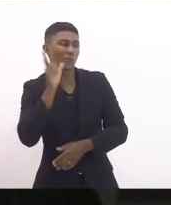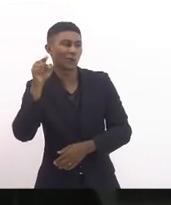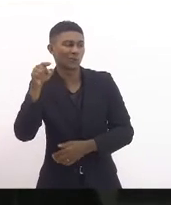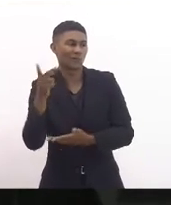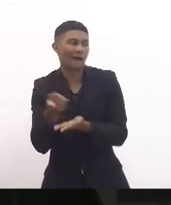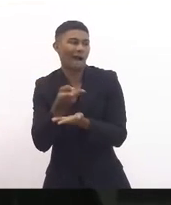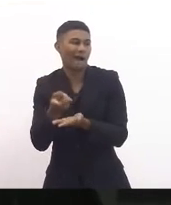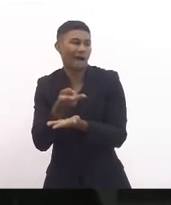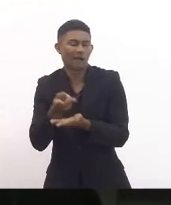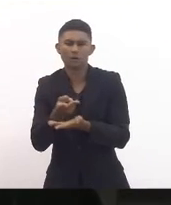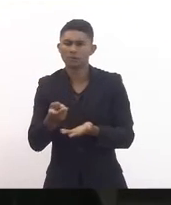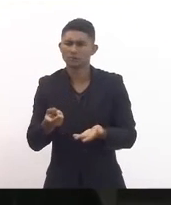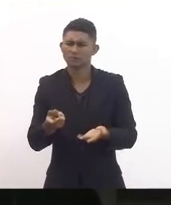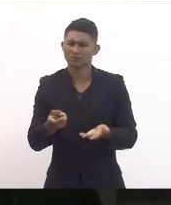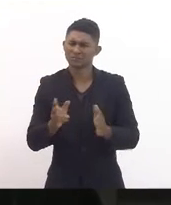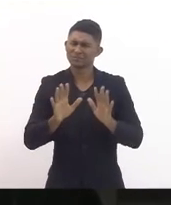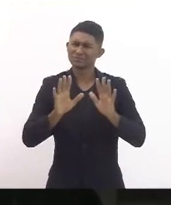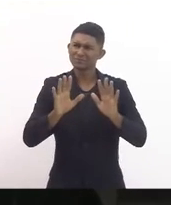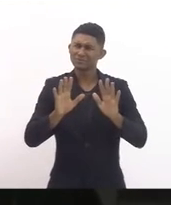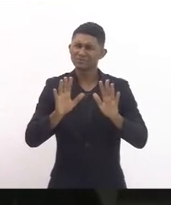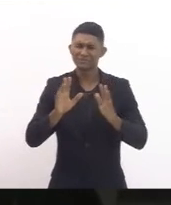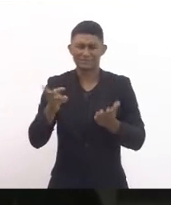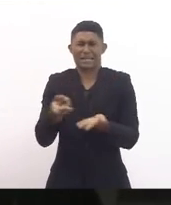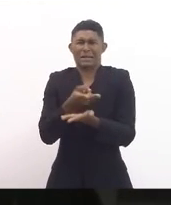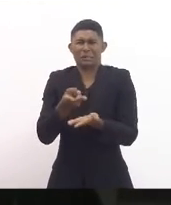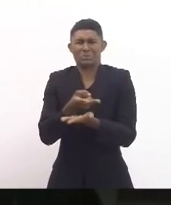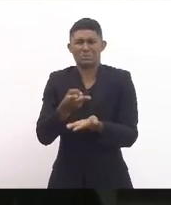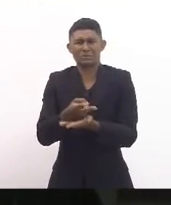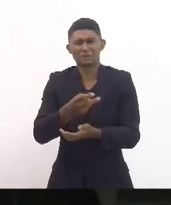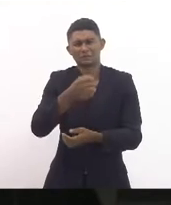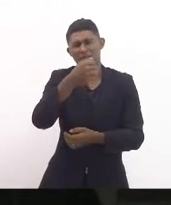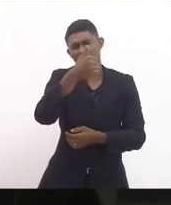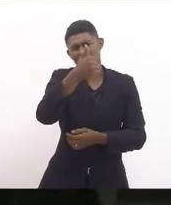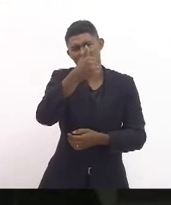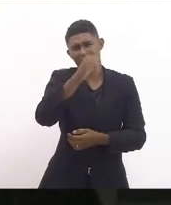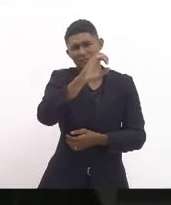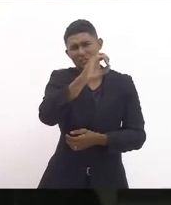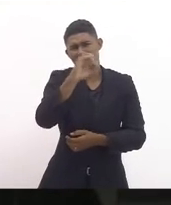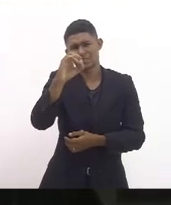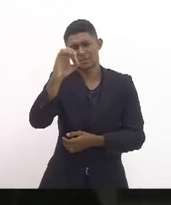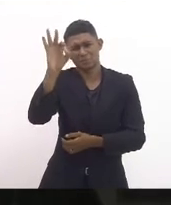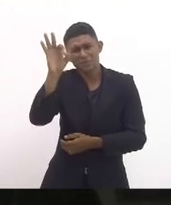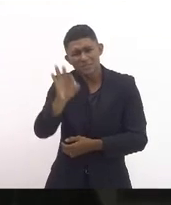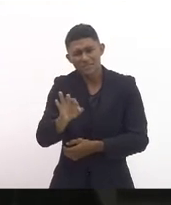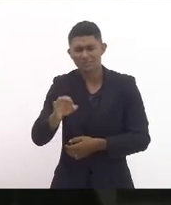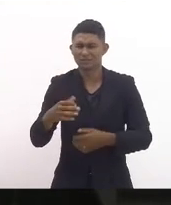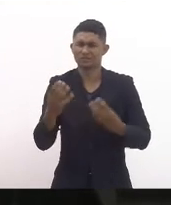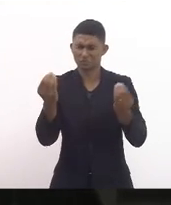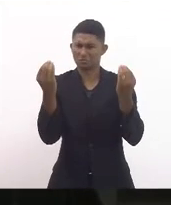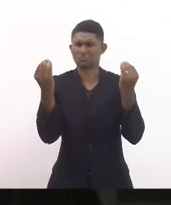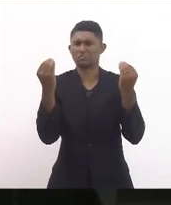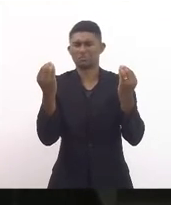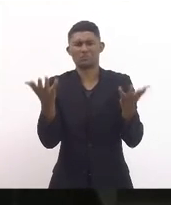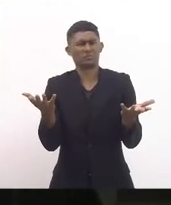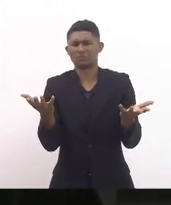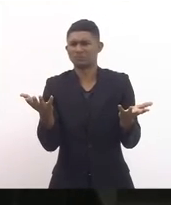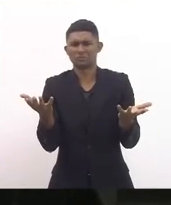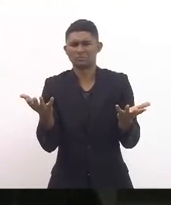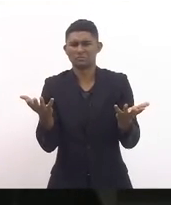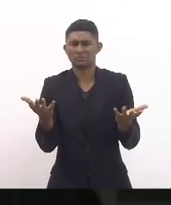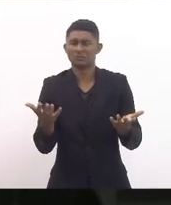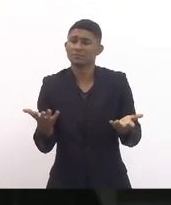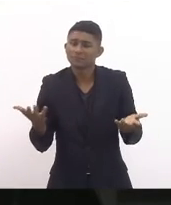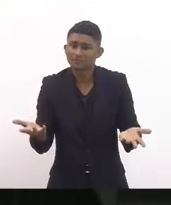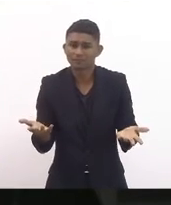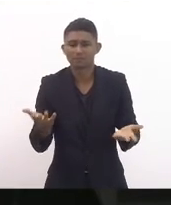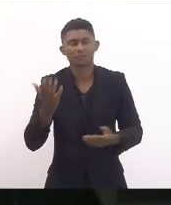como eu digo sem por cento isso não erro e só uma tropelamento o que